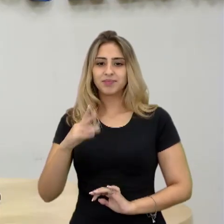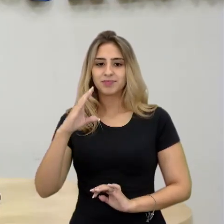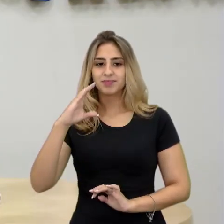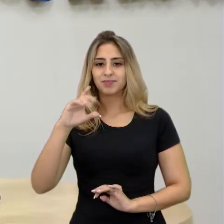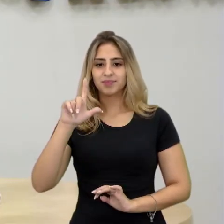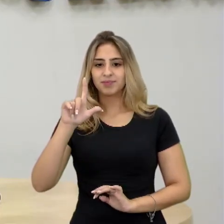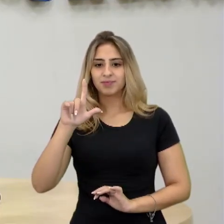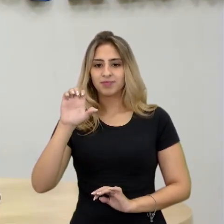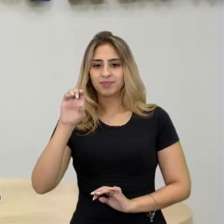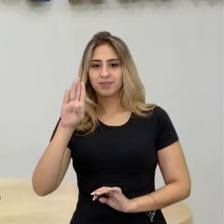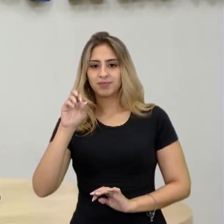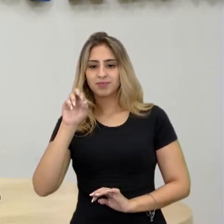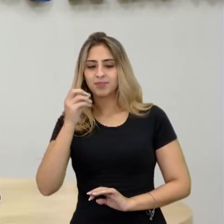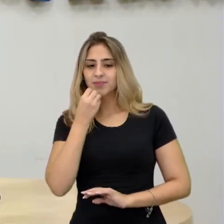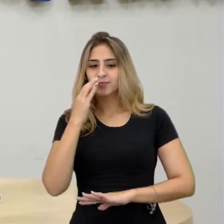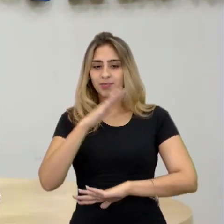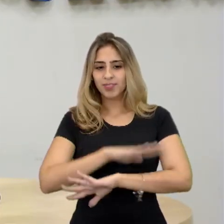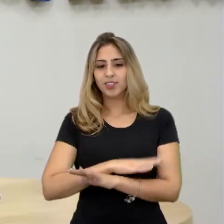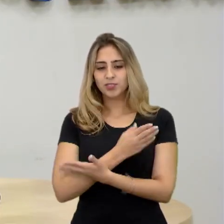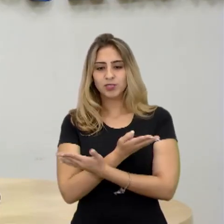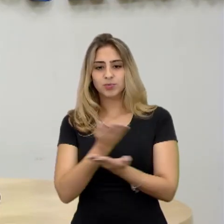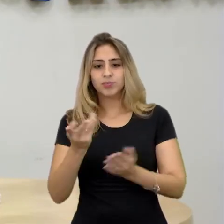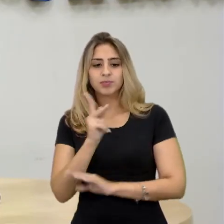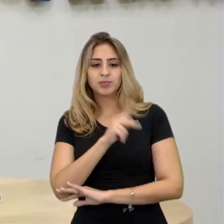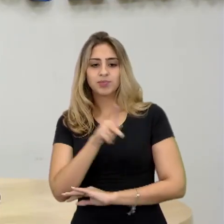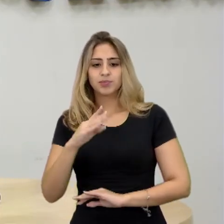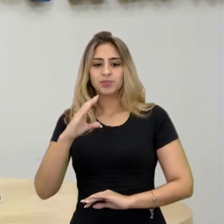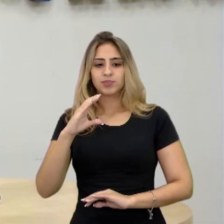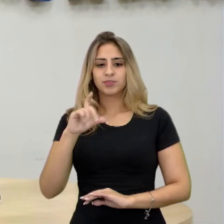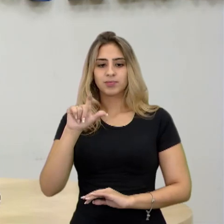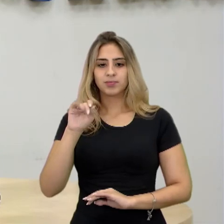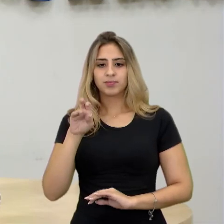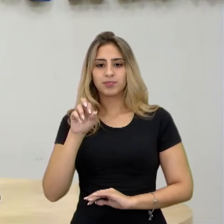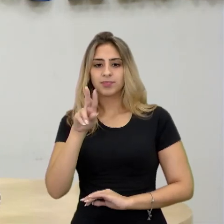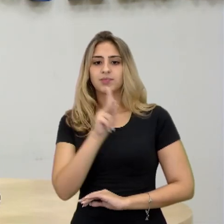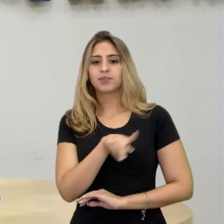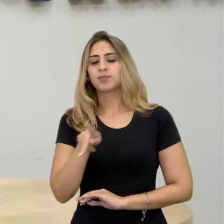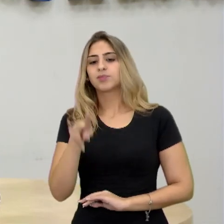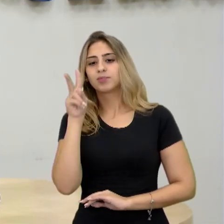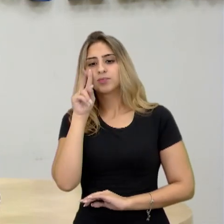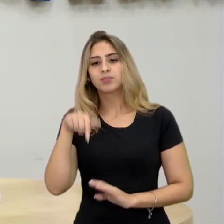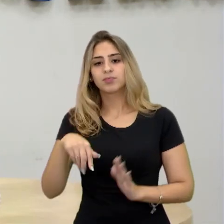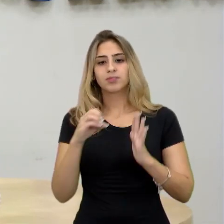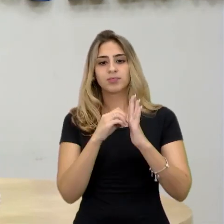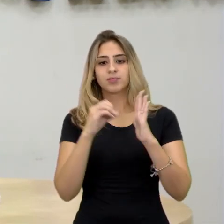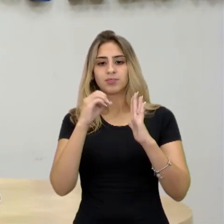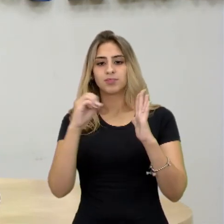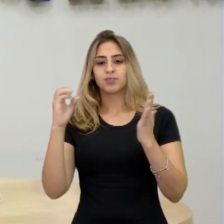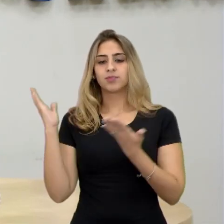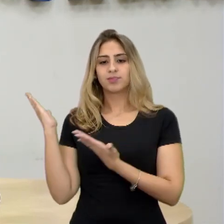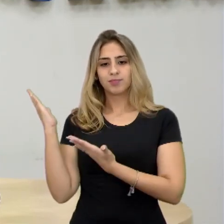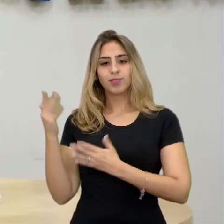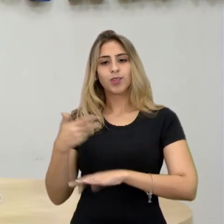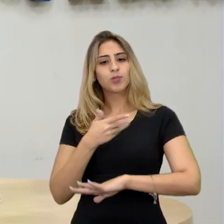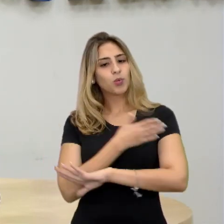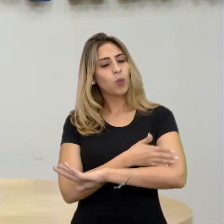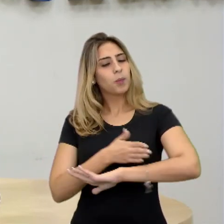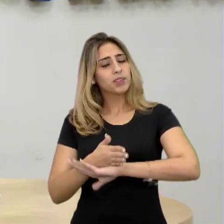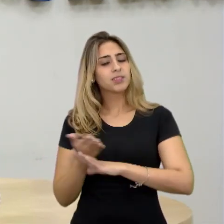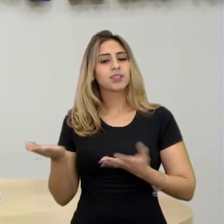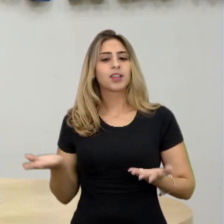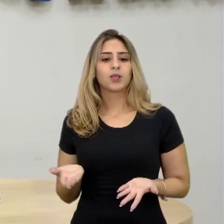Boa tarde a todos. Eu sou o professor Kleber, sou professor de História aqui no Centro de Mídias, estou começando.